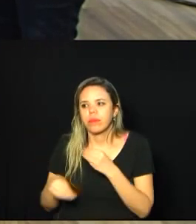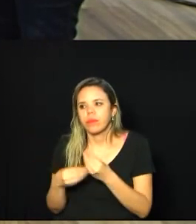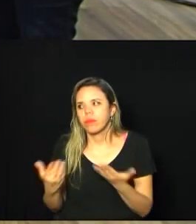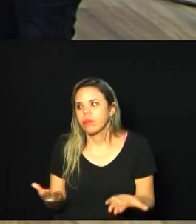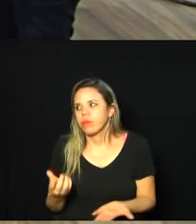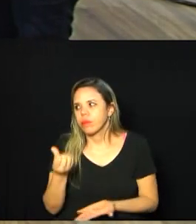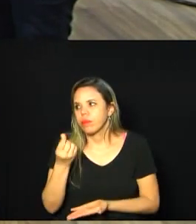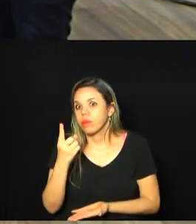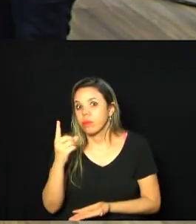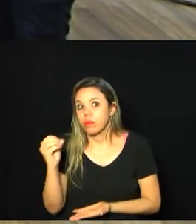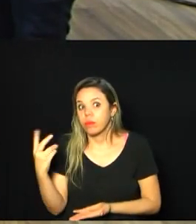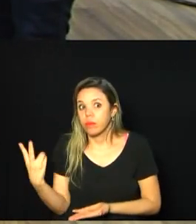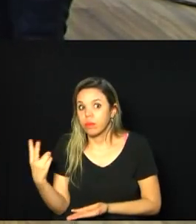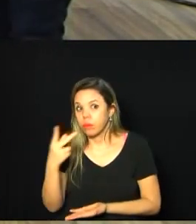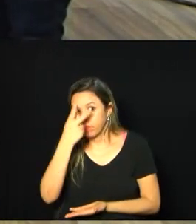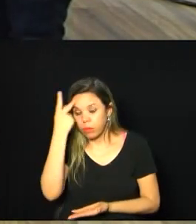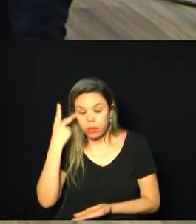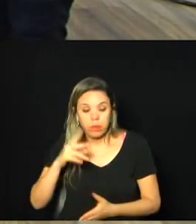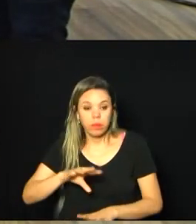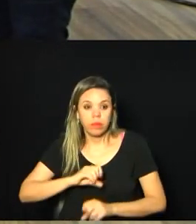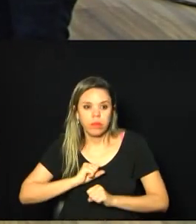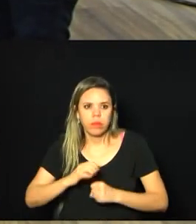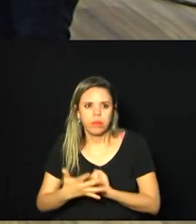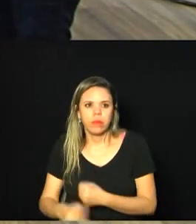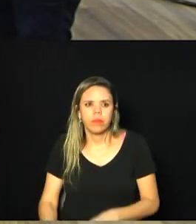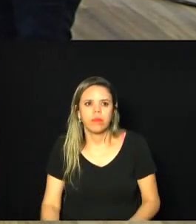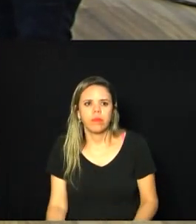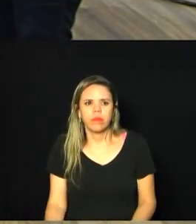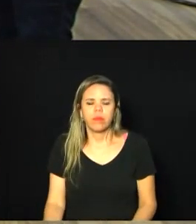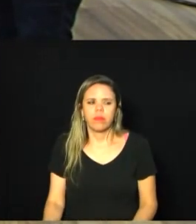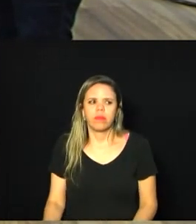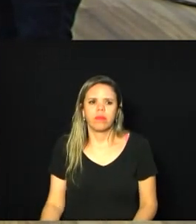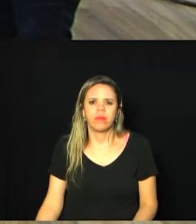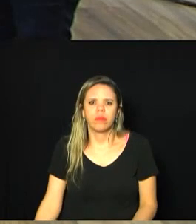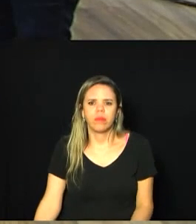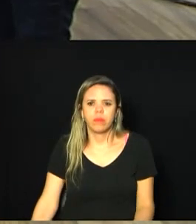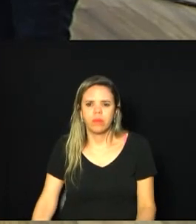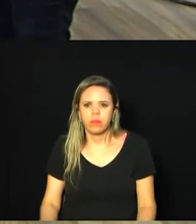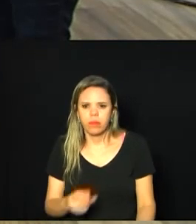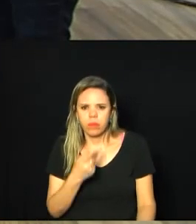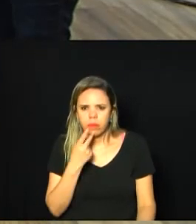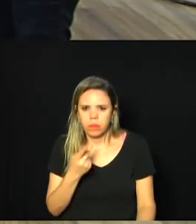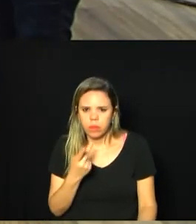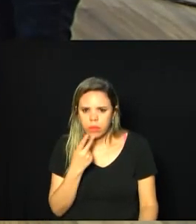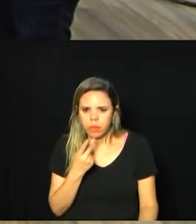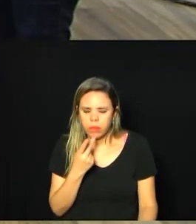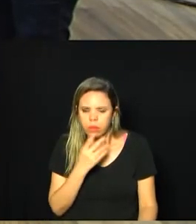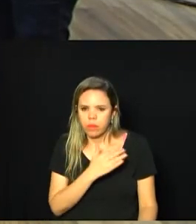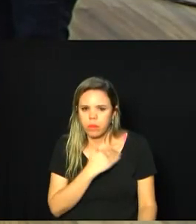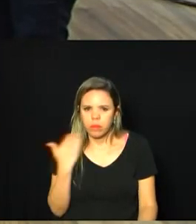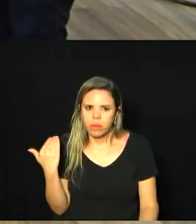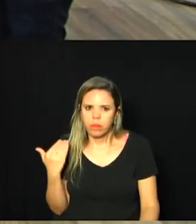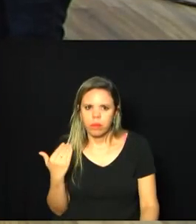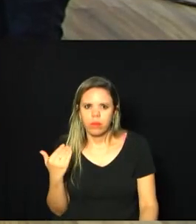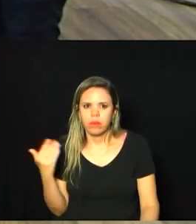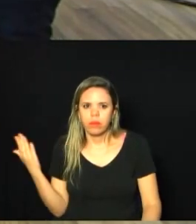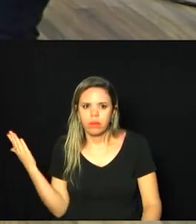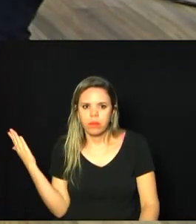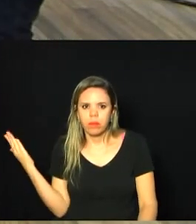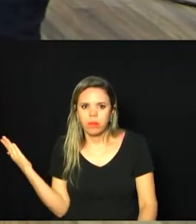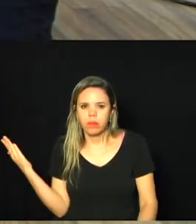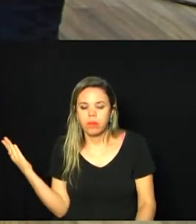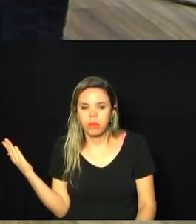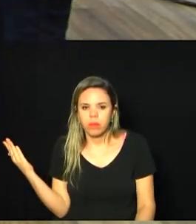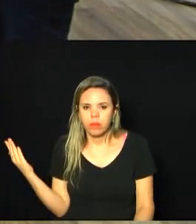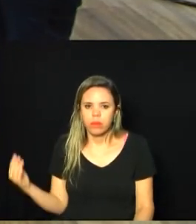mais 102 pessoas testaram positivo para a Covid-19. E quando a gente fala em óbitos aqui na RMC,